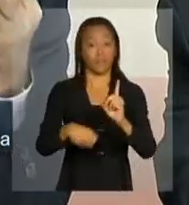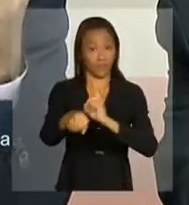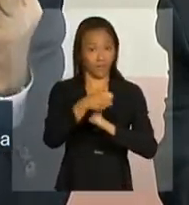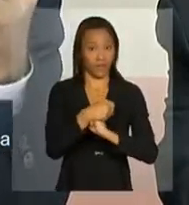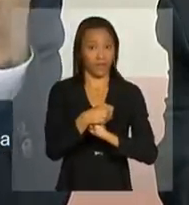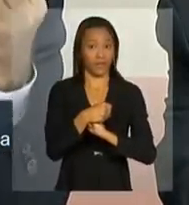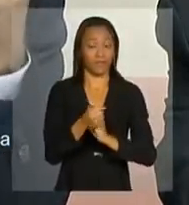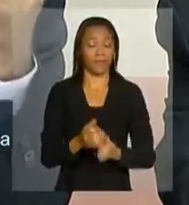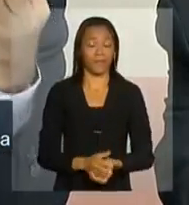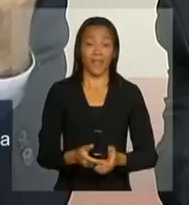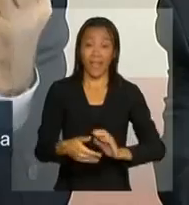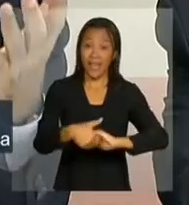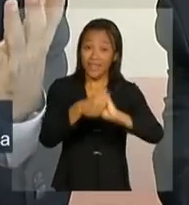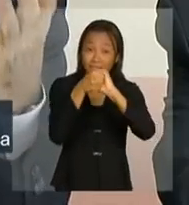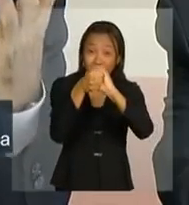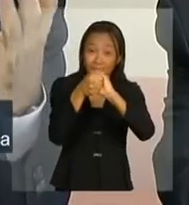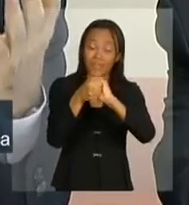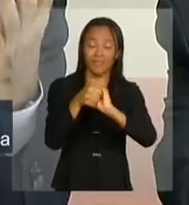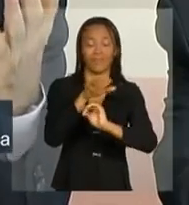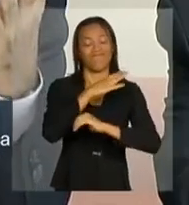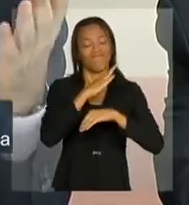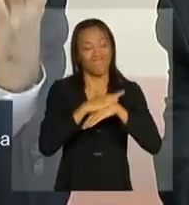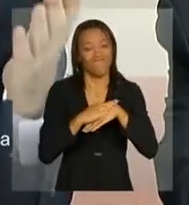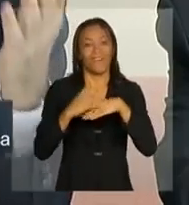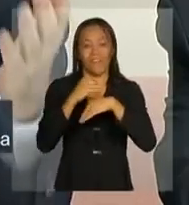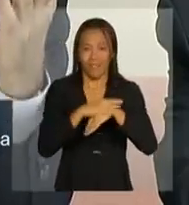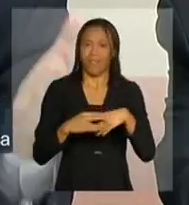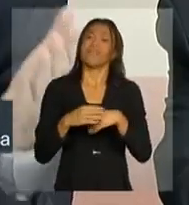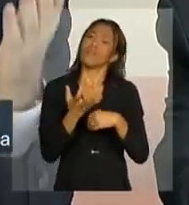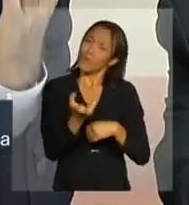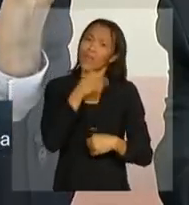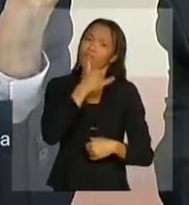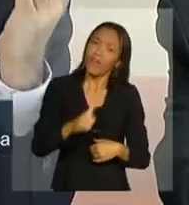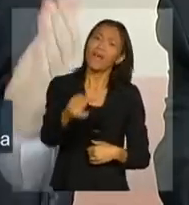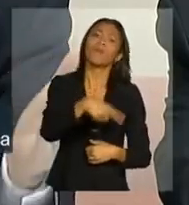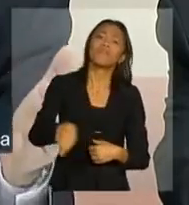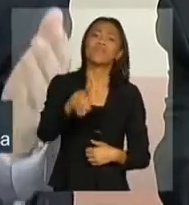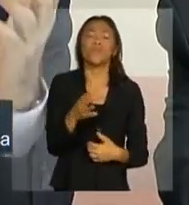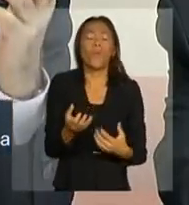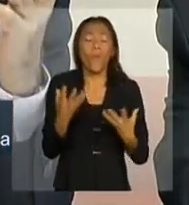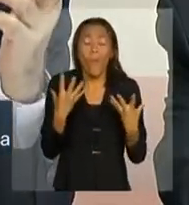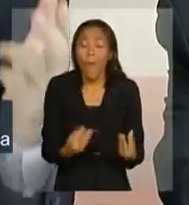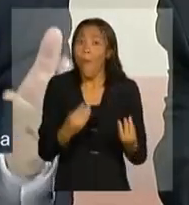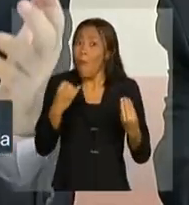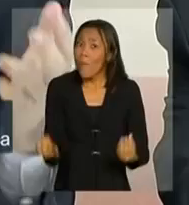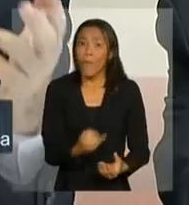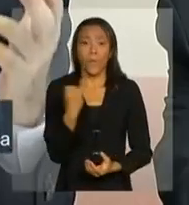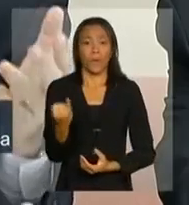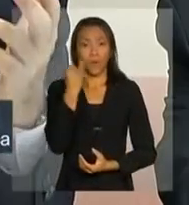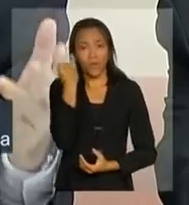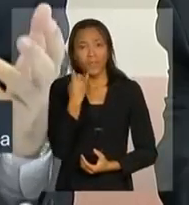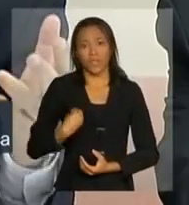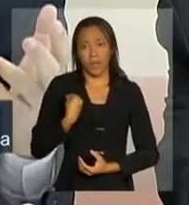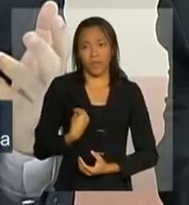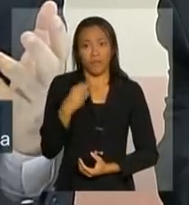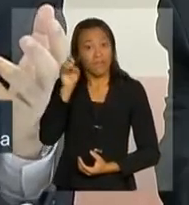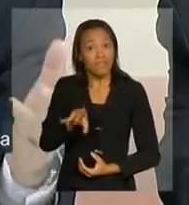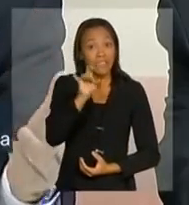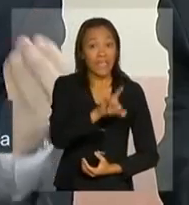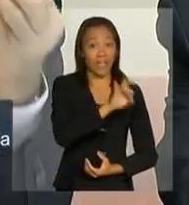saudação é muito carinhosa. E eu queria dizer para vocês o quanto é importante a presença de cada um de